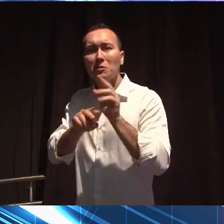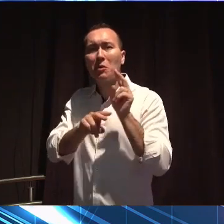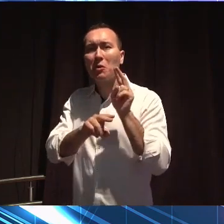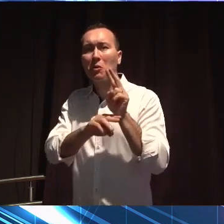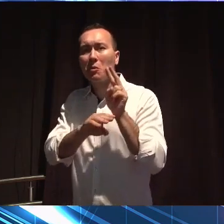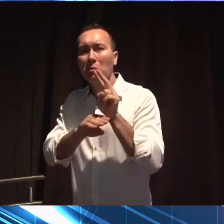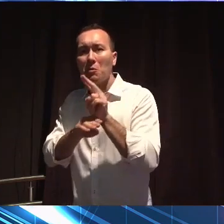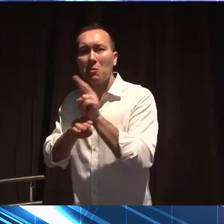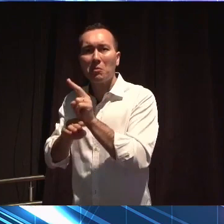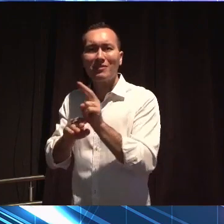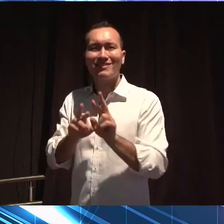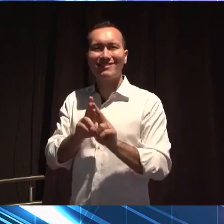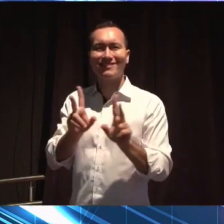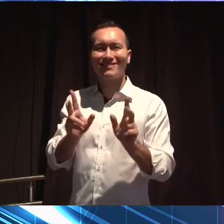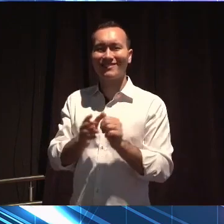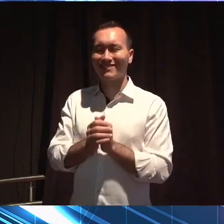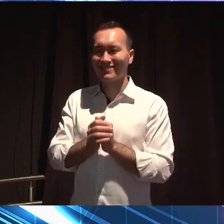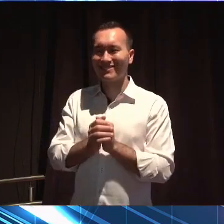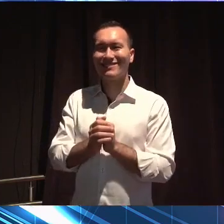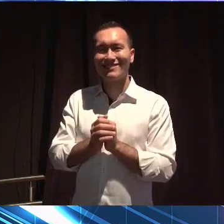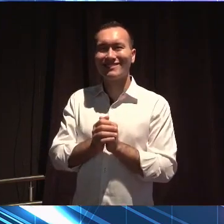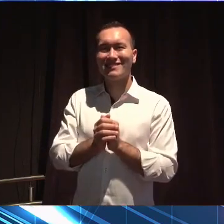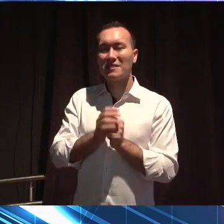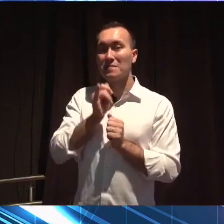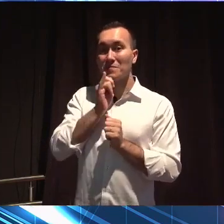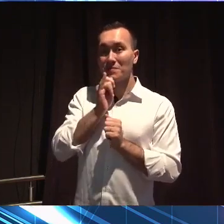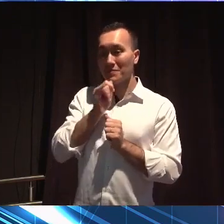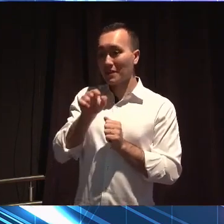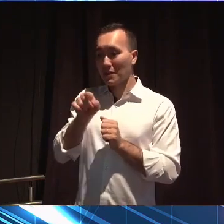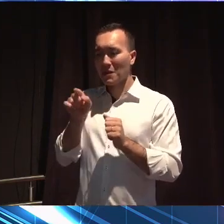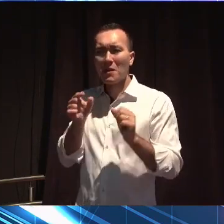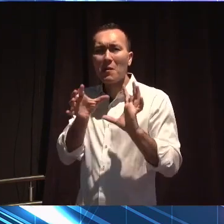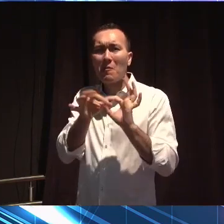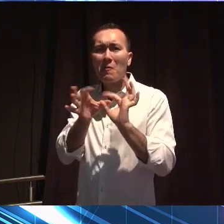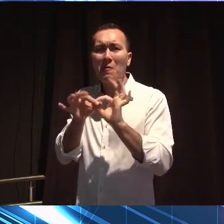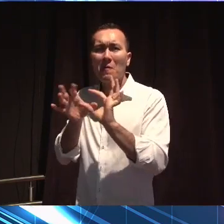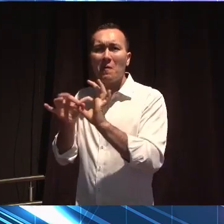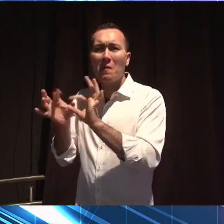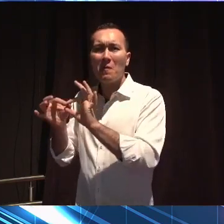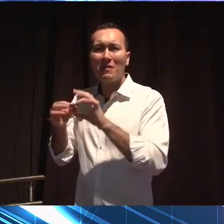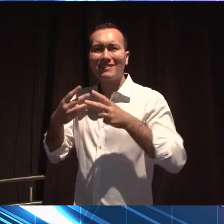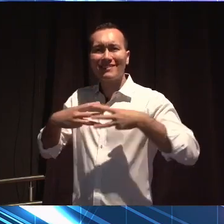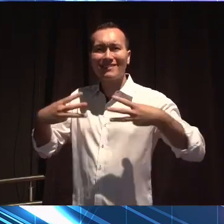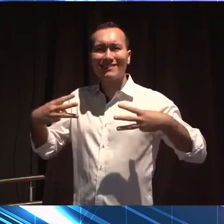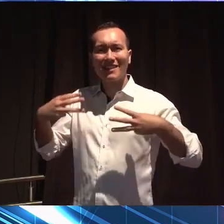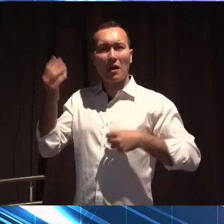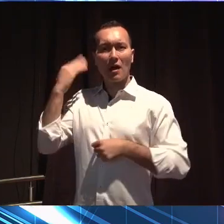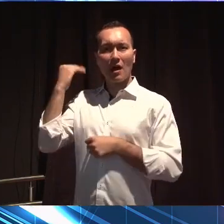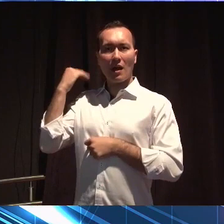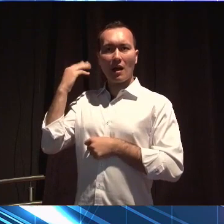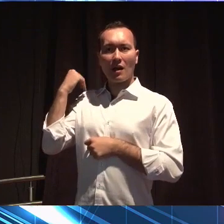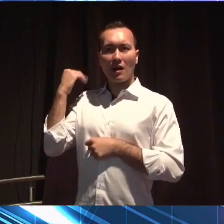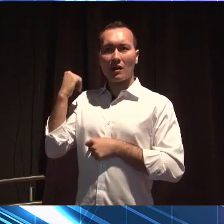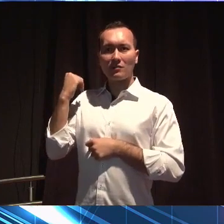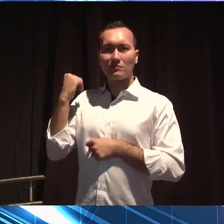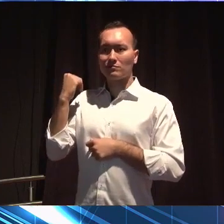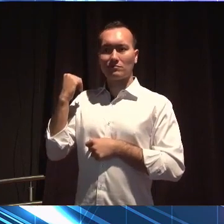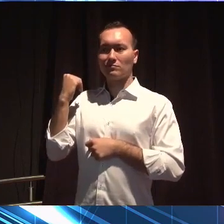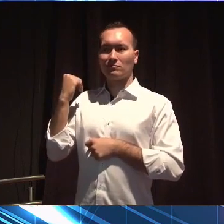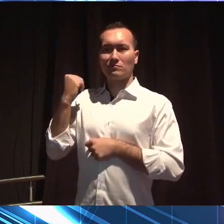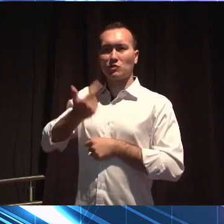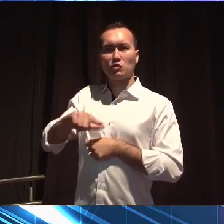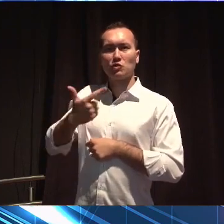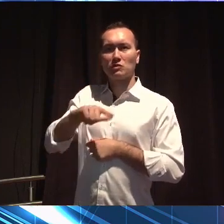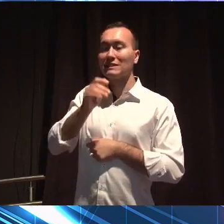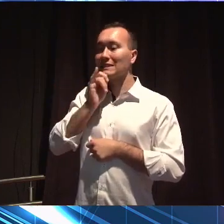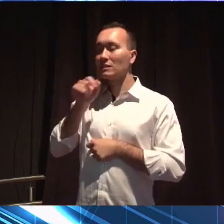hoje seguramente tem as vacas conectadas, né? No passado isso parecia absurdo, mas você sabe quanto caminho a pessoa, qual o caminho que a vaca